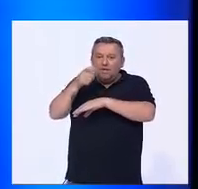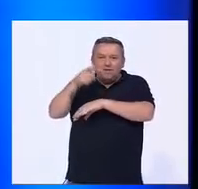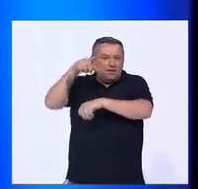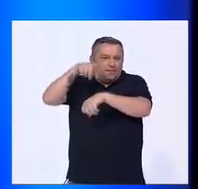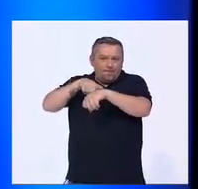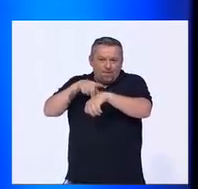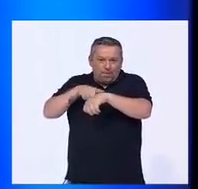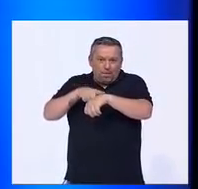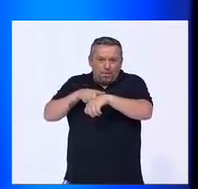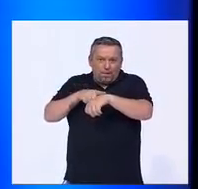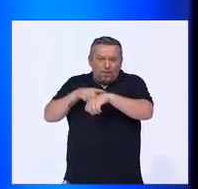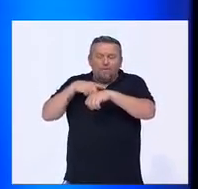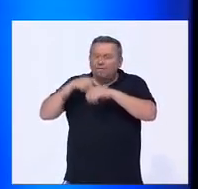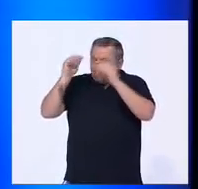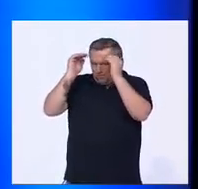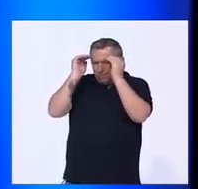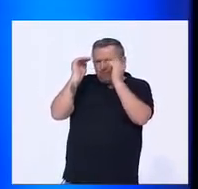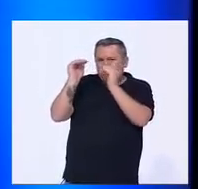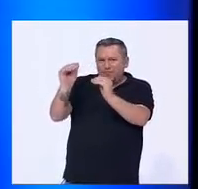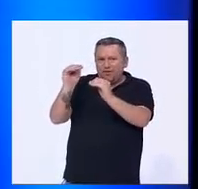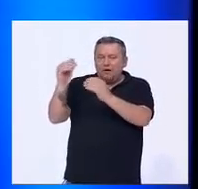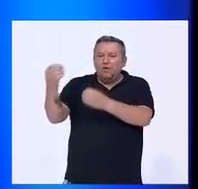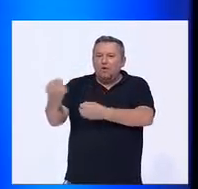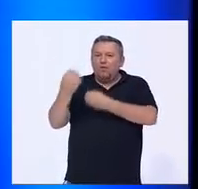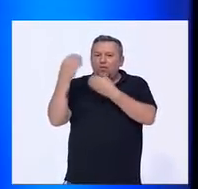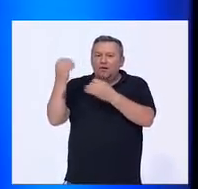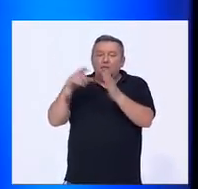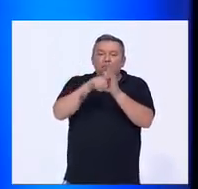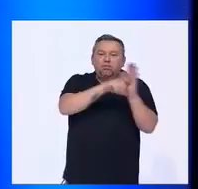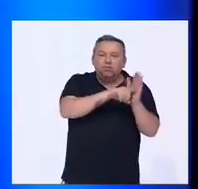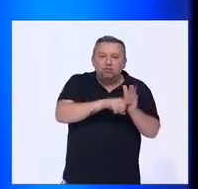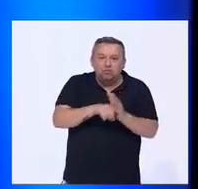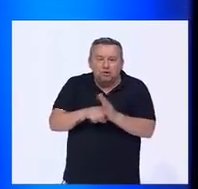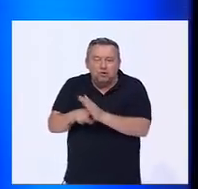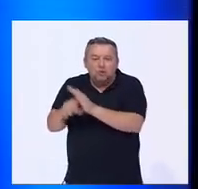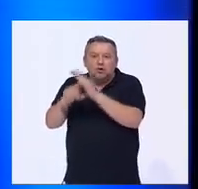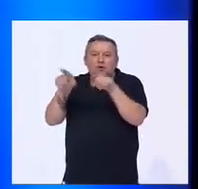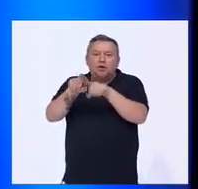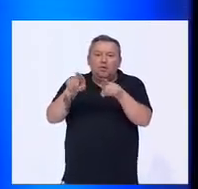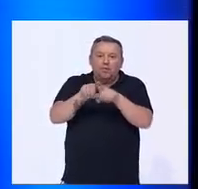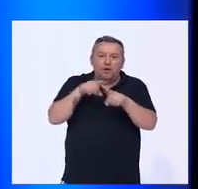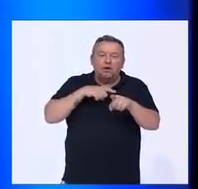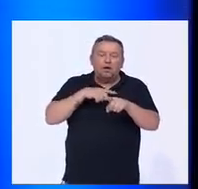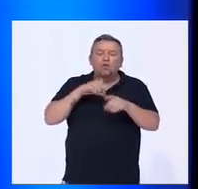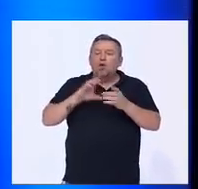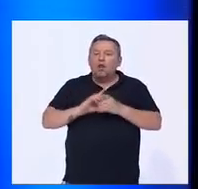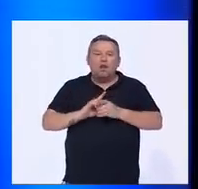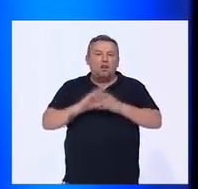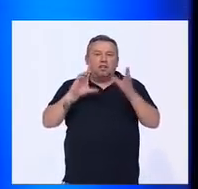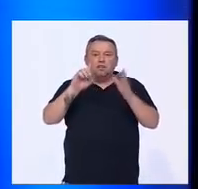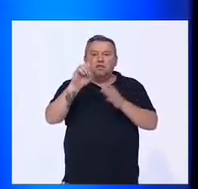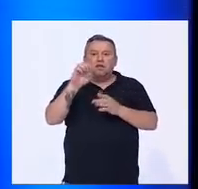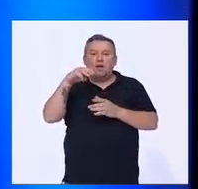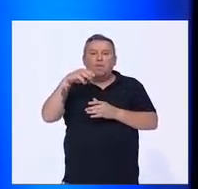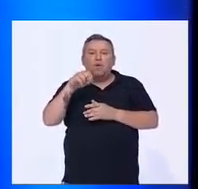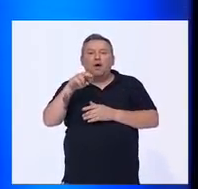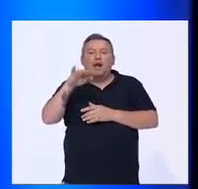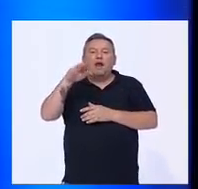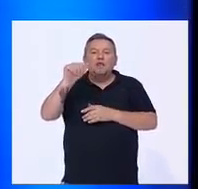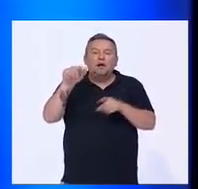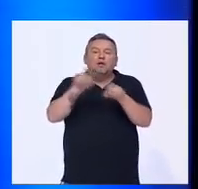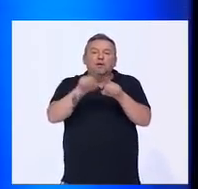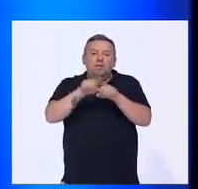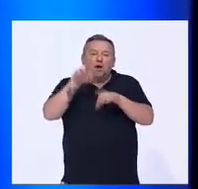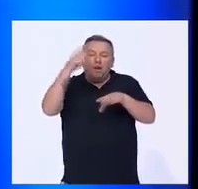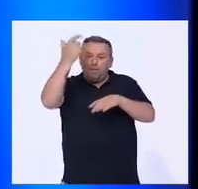né? Eu respeito muito os dados da pesquisa, respeito a posição do eleitorado, sou democrata, acho que o eleitor tem